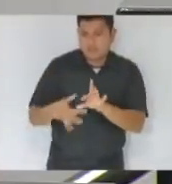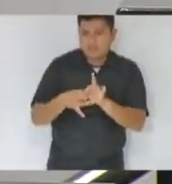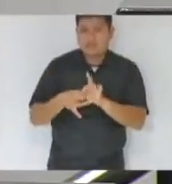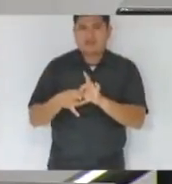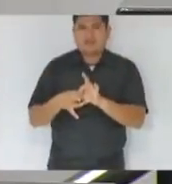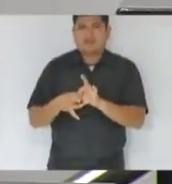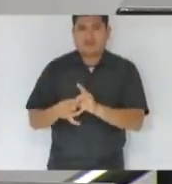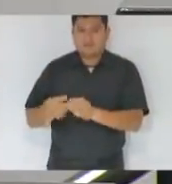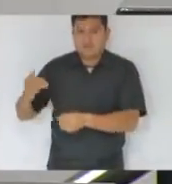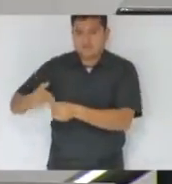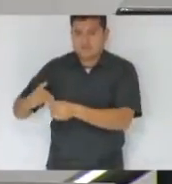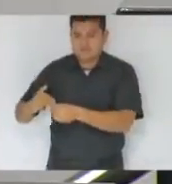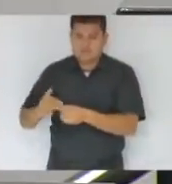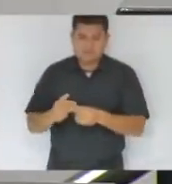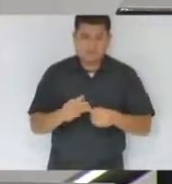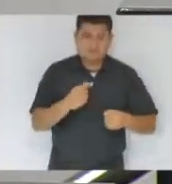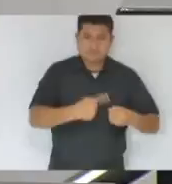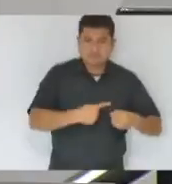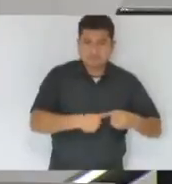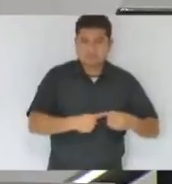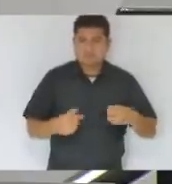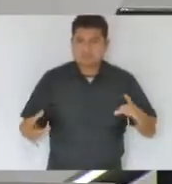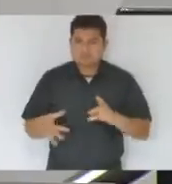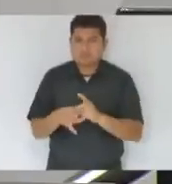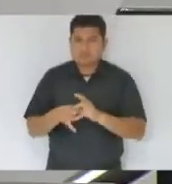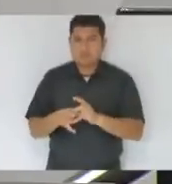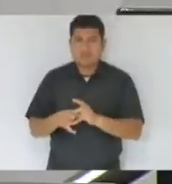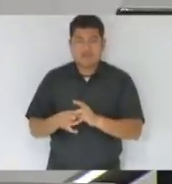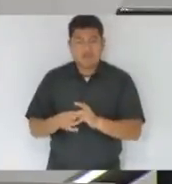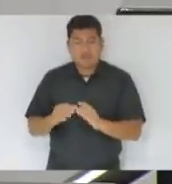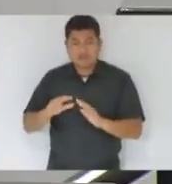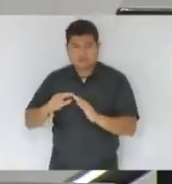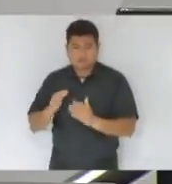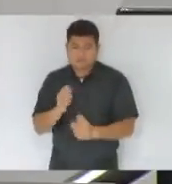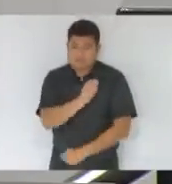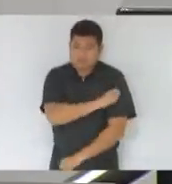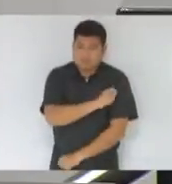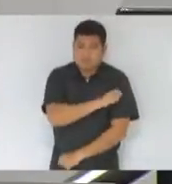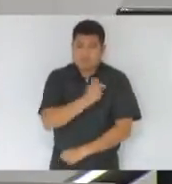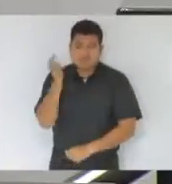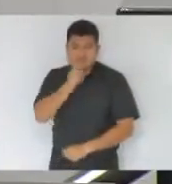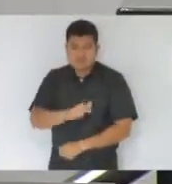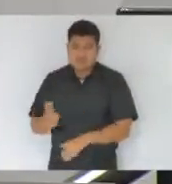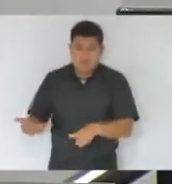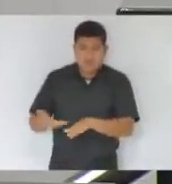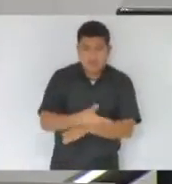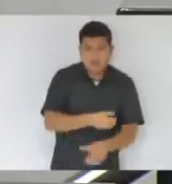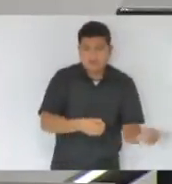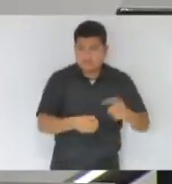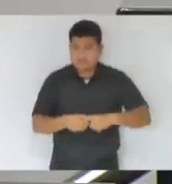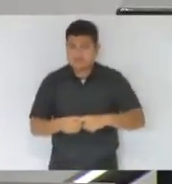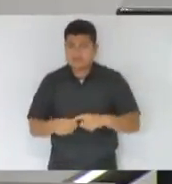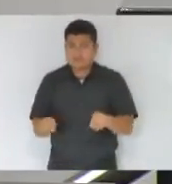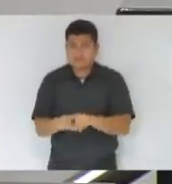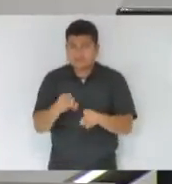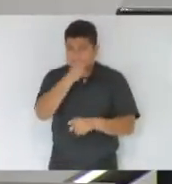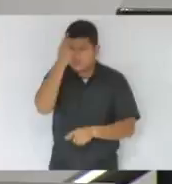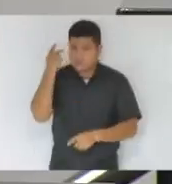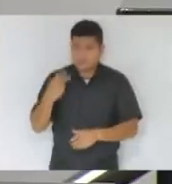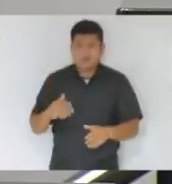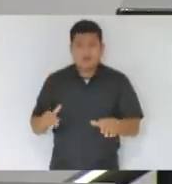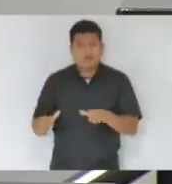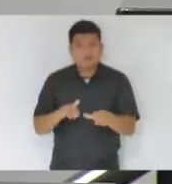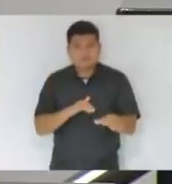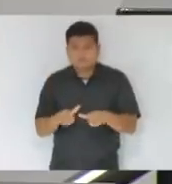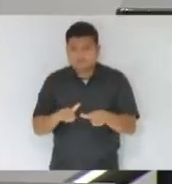município com o outro, para que os estudantes possam ir e vir, para que as pessoas possam passar por aquela localidade, muitas